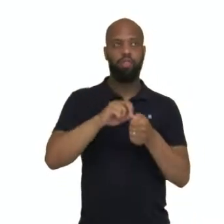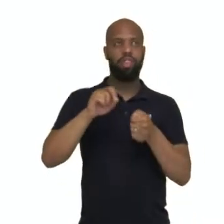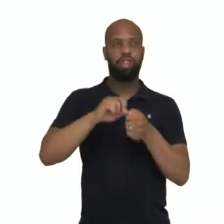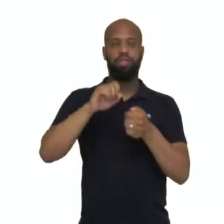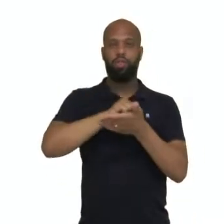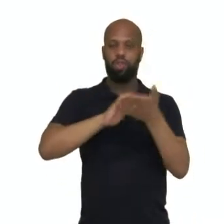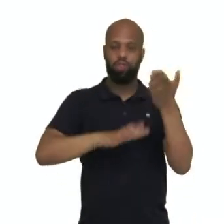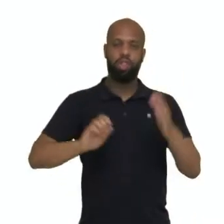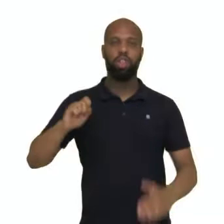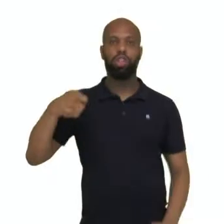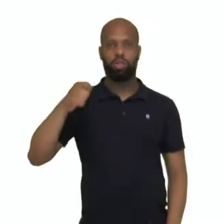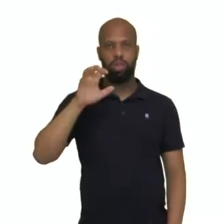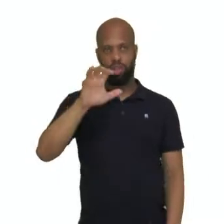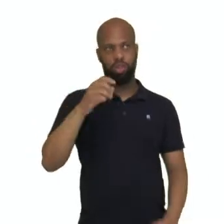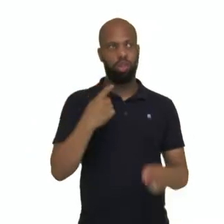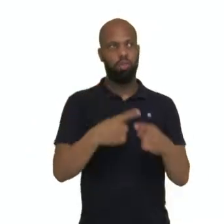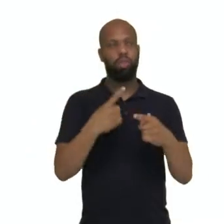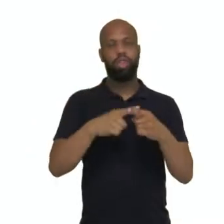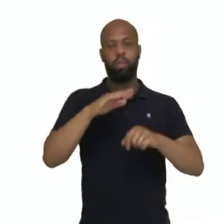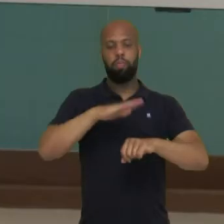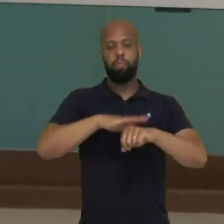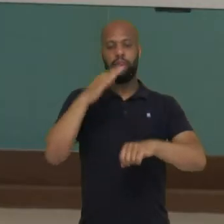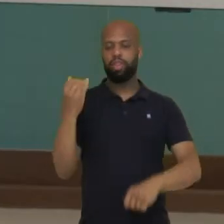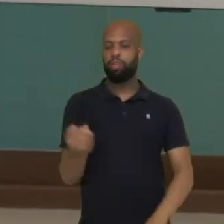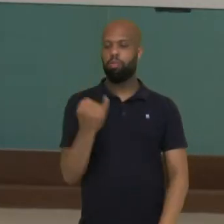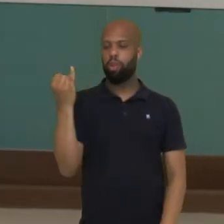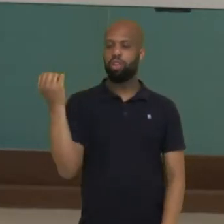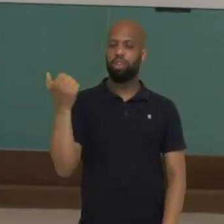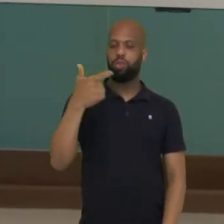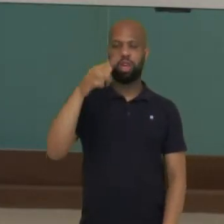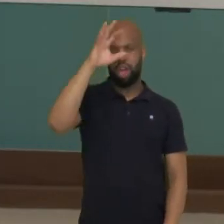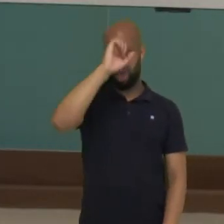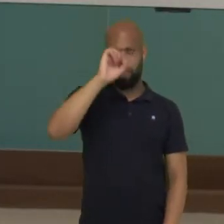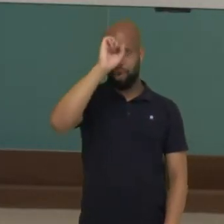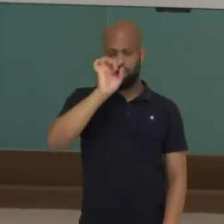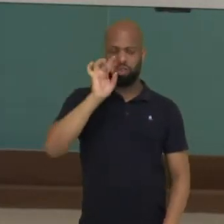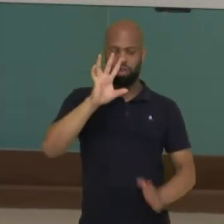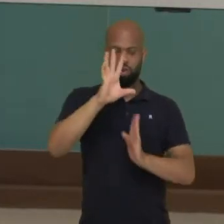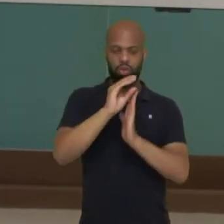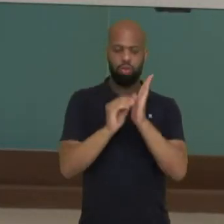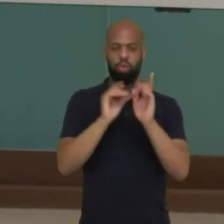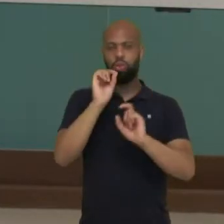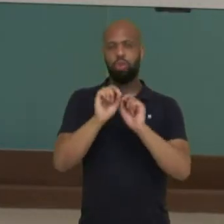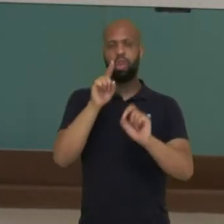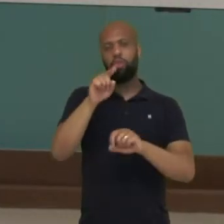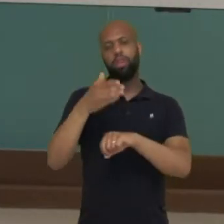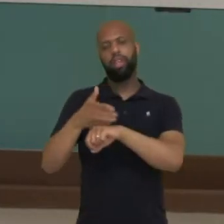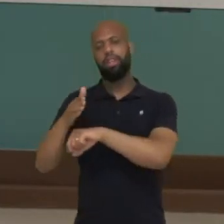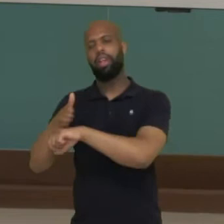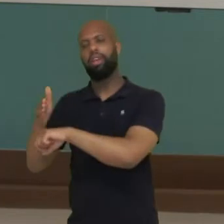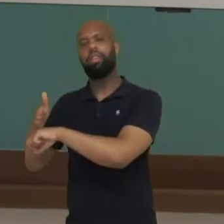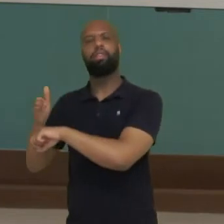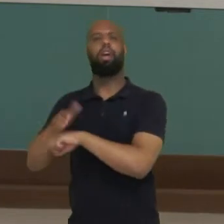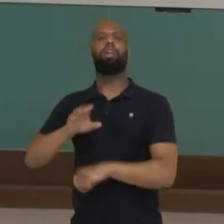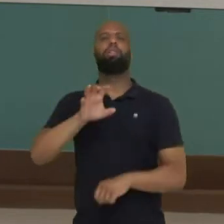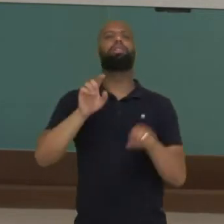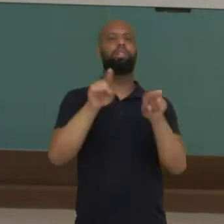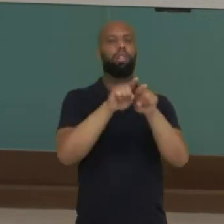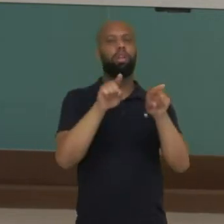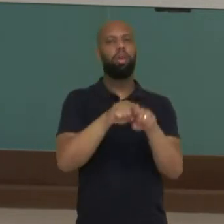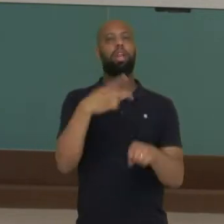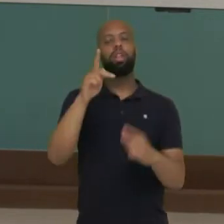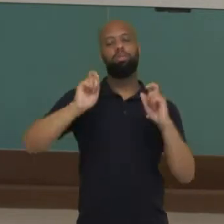atividade, porque o mais importante do que aprender apenas conteúdos é vocês estarem exercitando